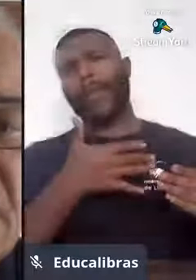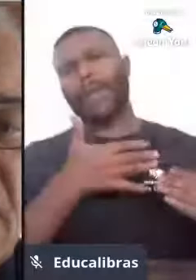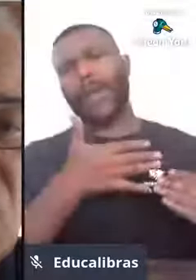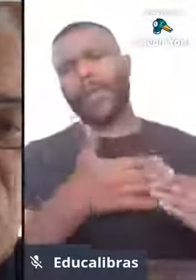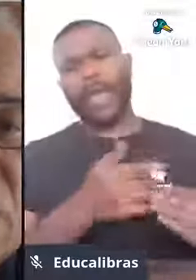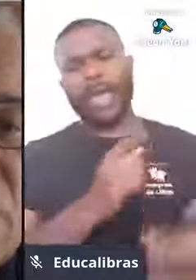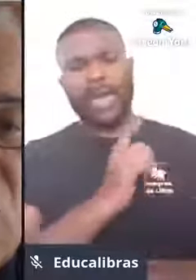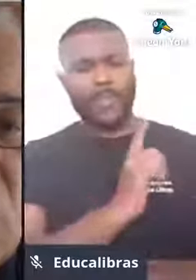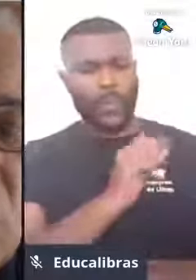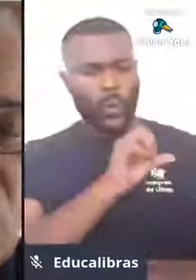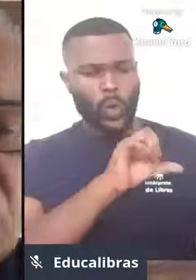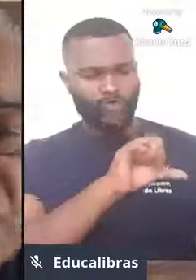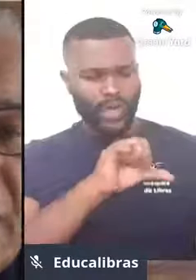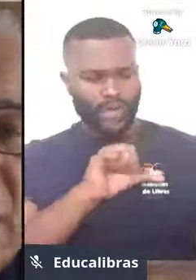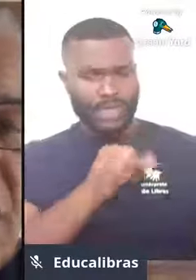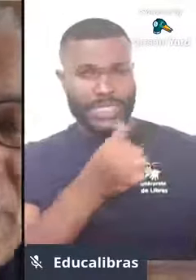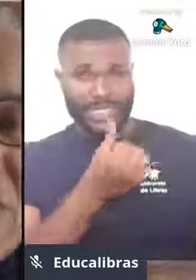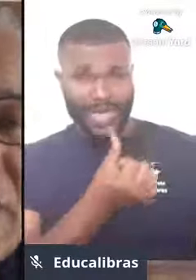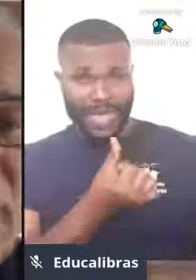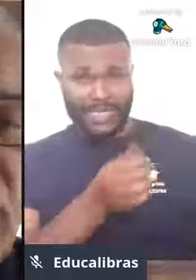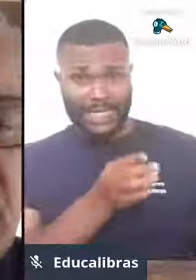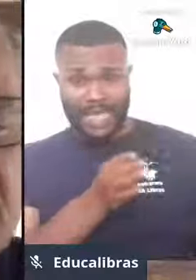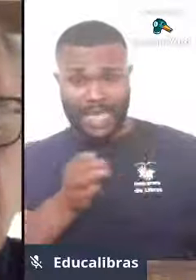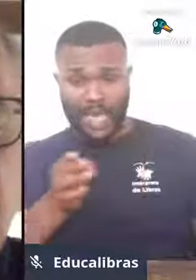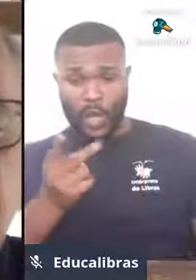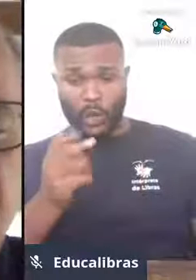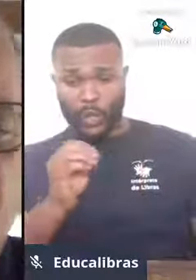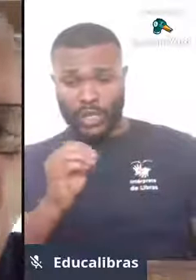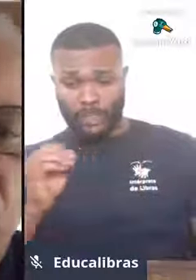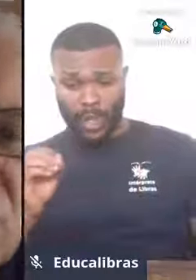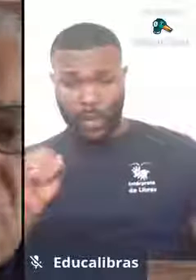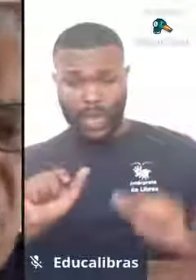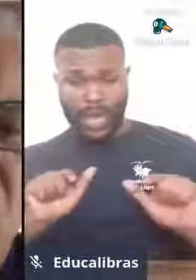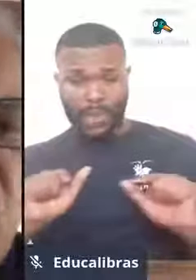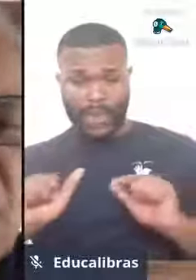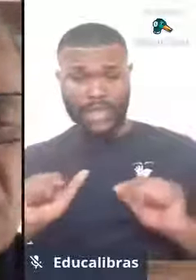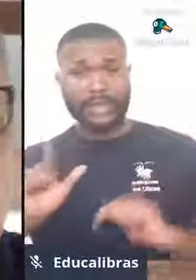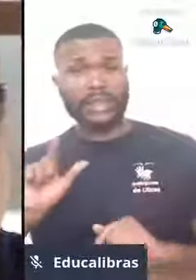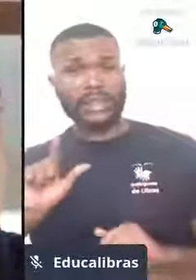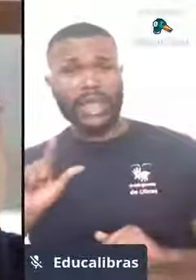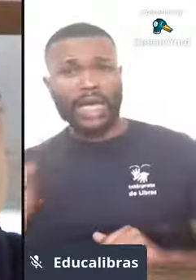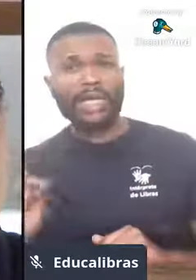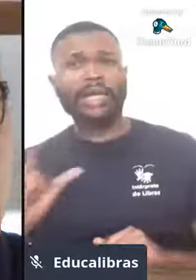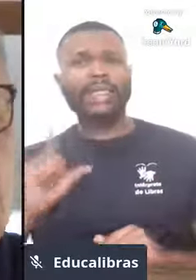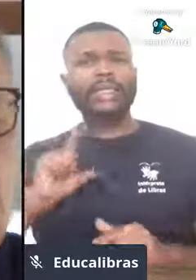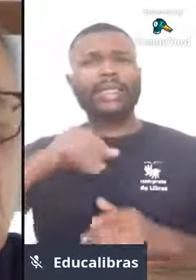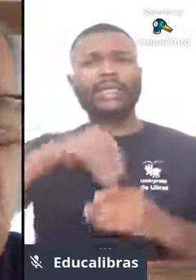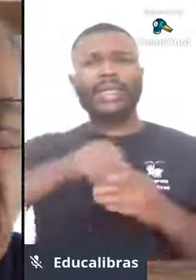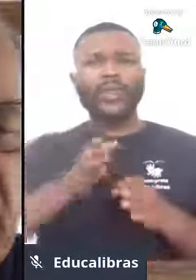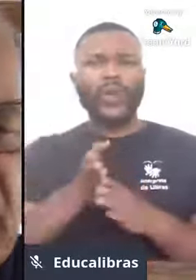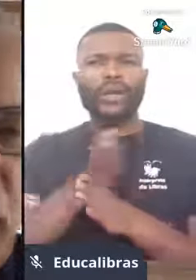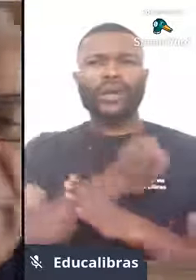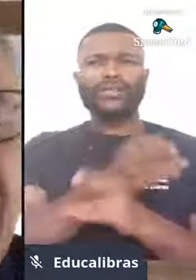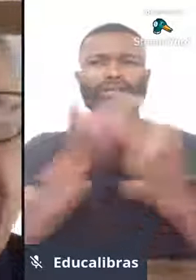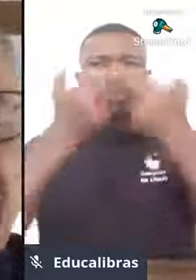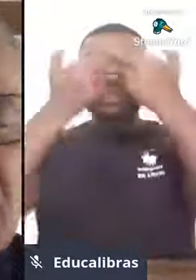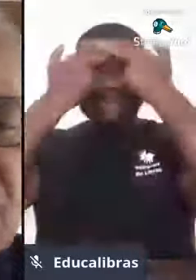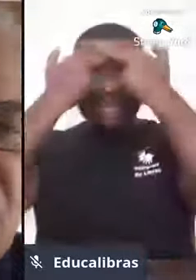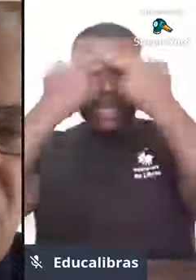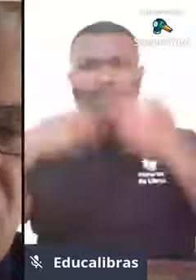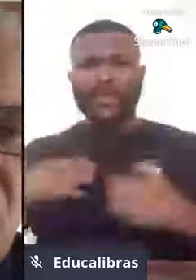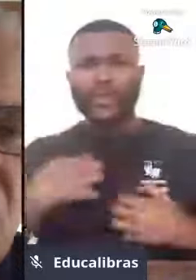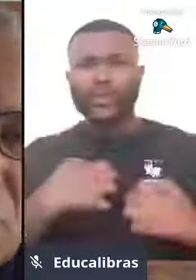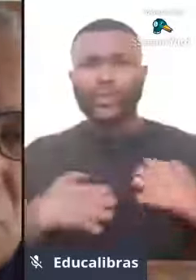até 2000, quando eu saí realmente da empresa, foram muitos traumas, muitas dores, houve